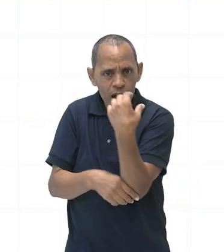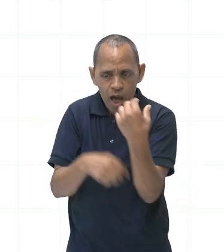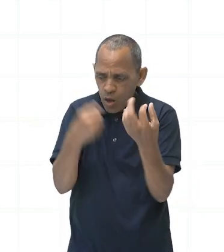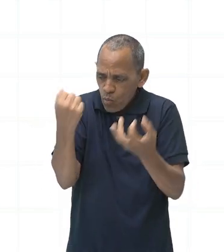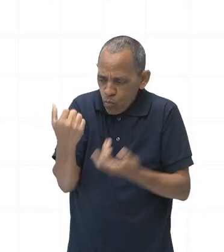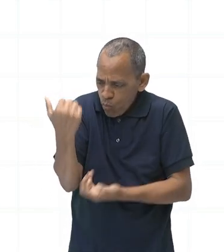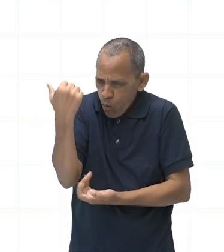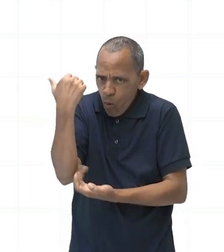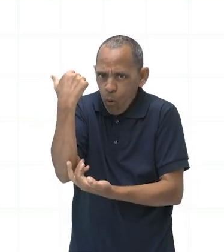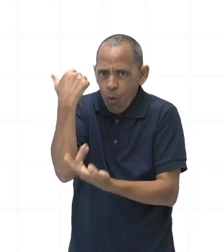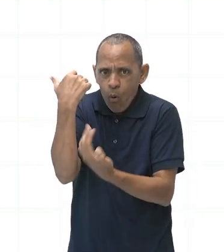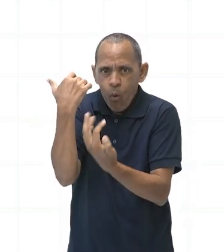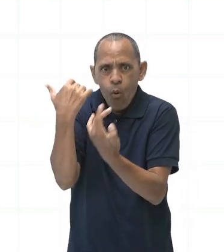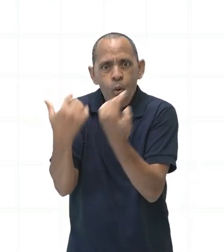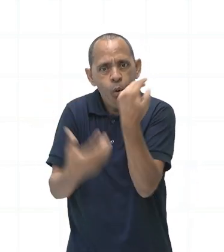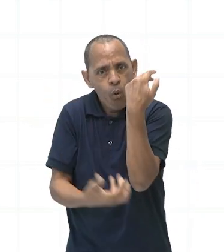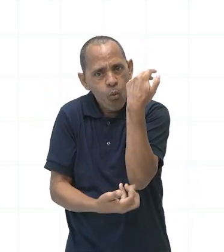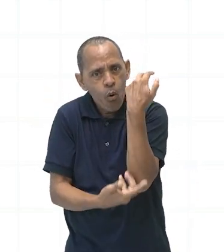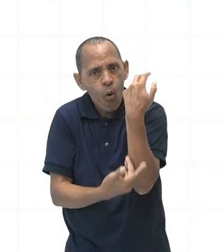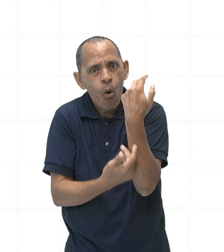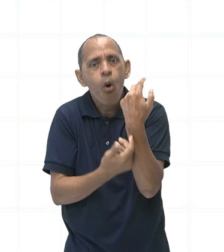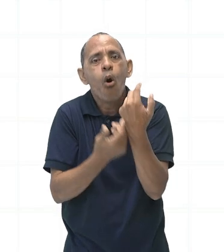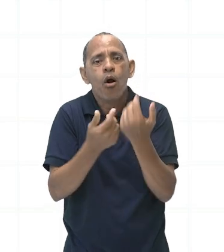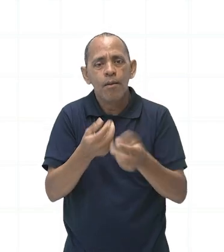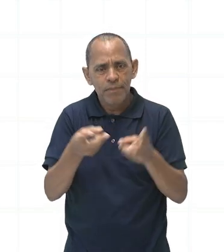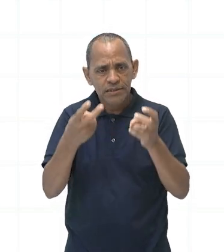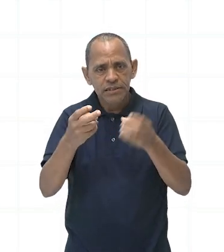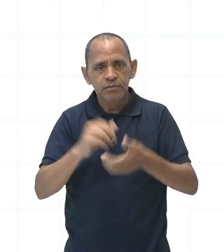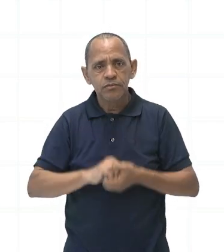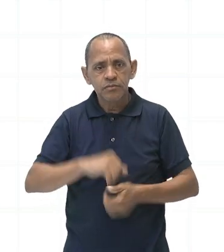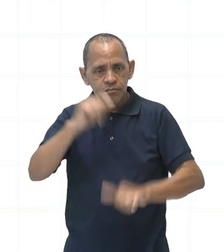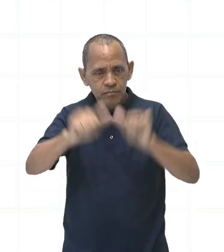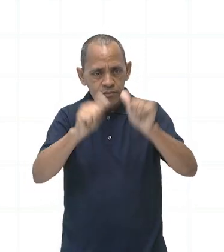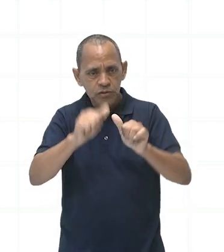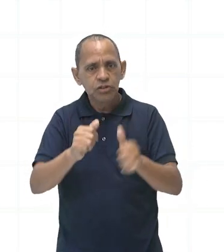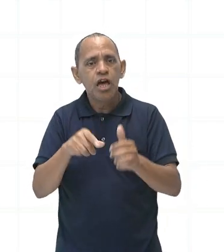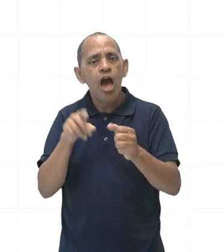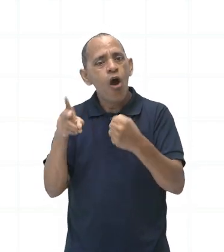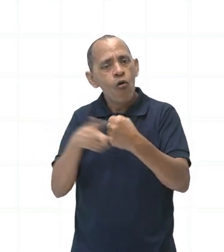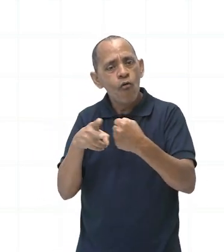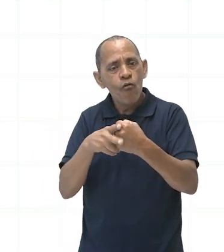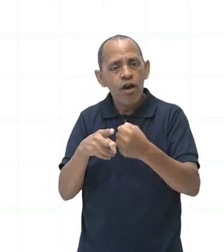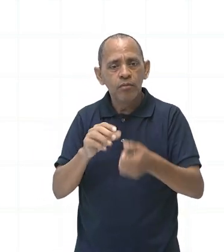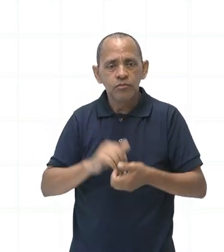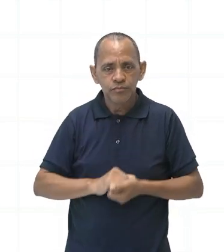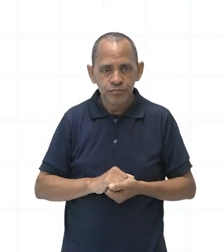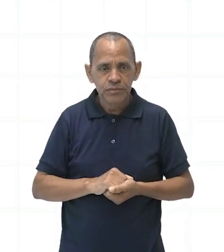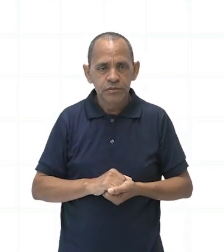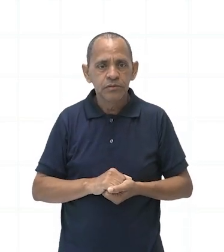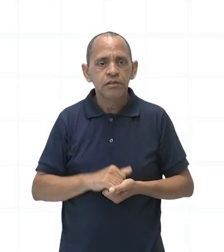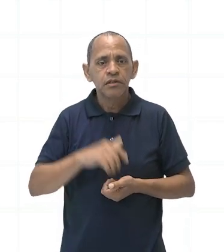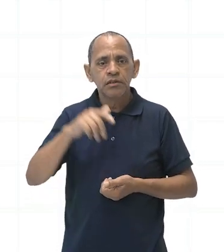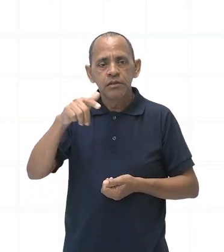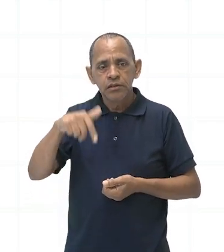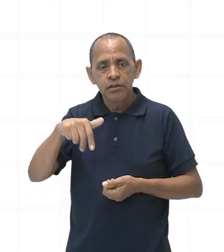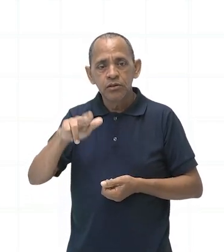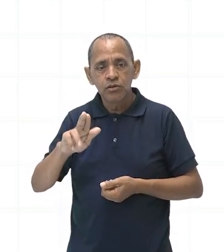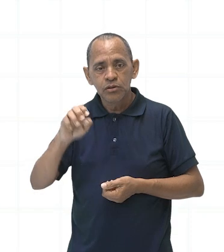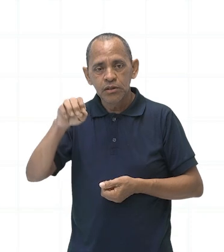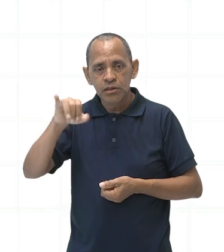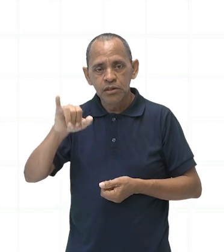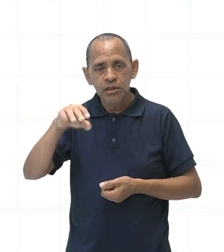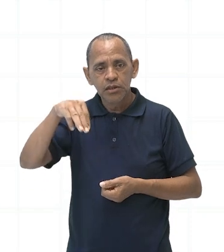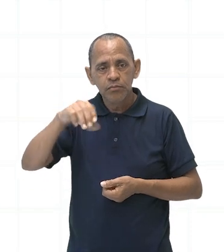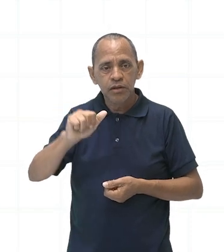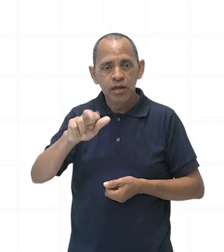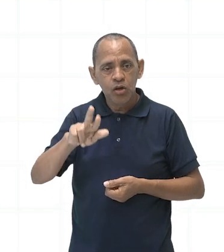ok? É o nosso verbo. Analisando o verbo, quem queimou? Observem que, ao fazer essa